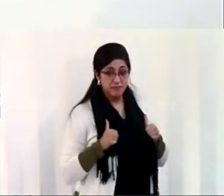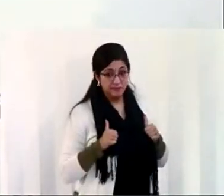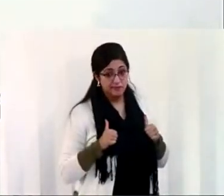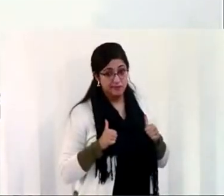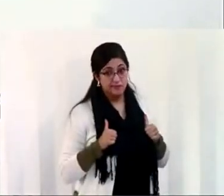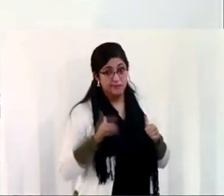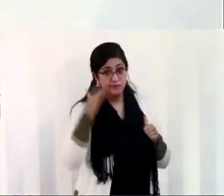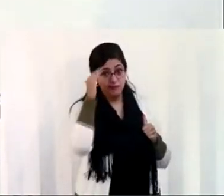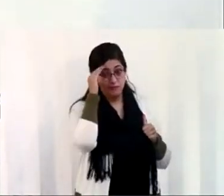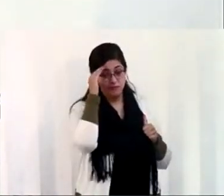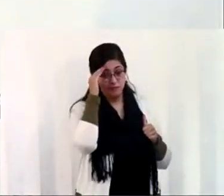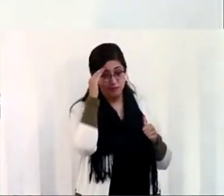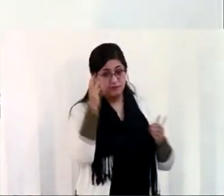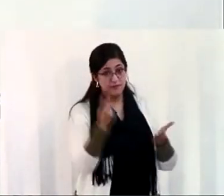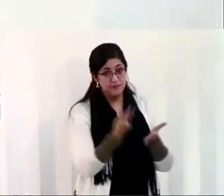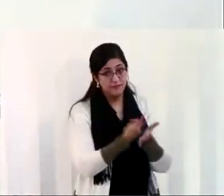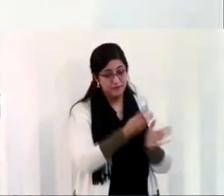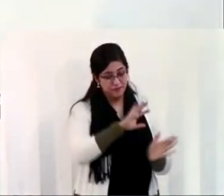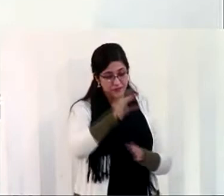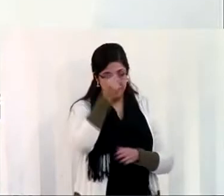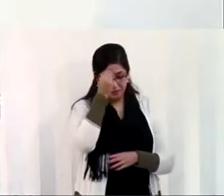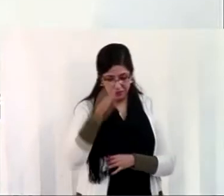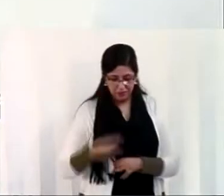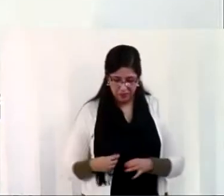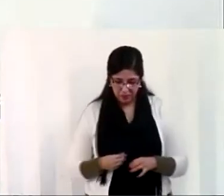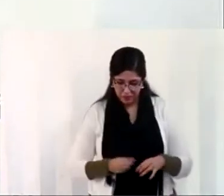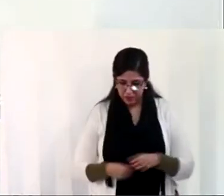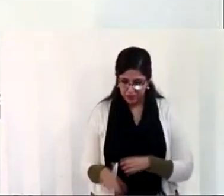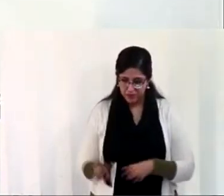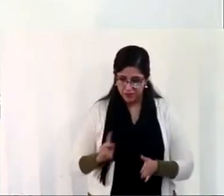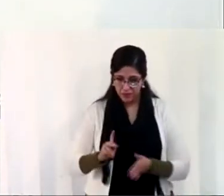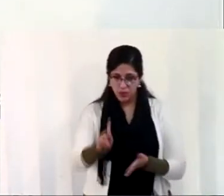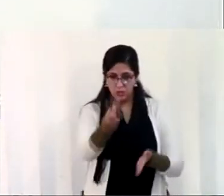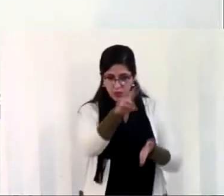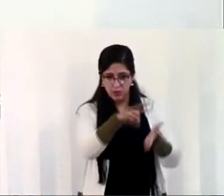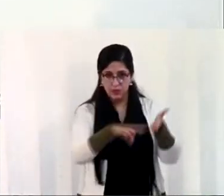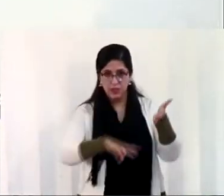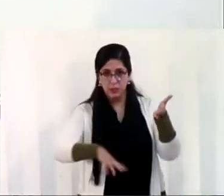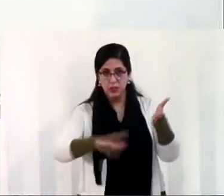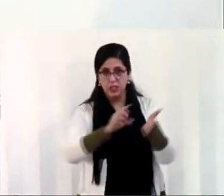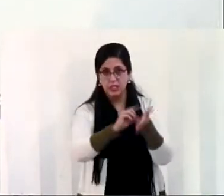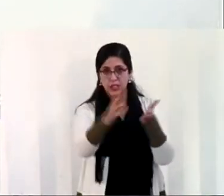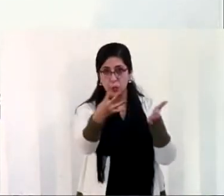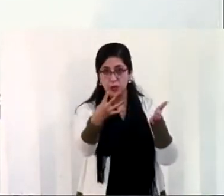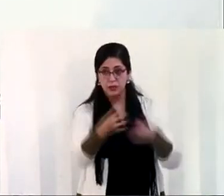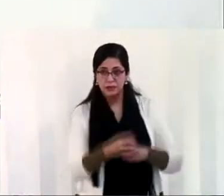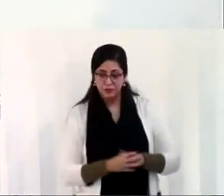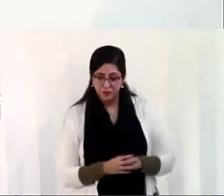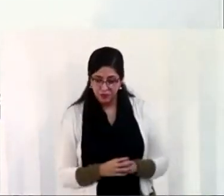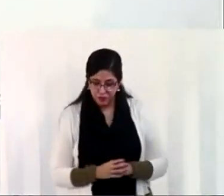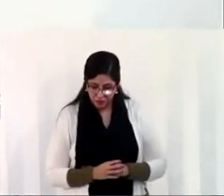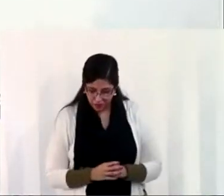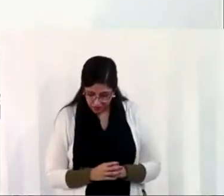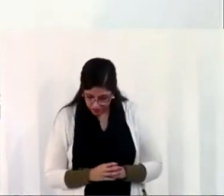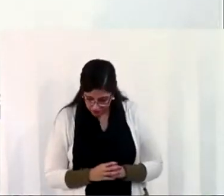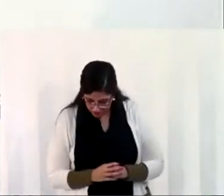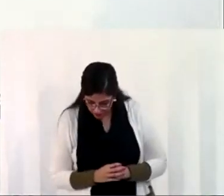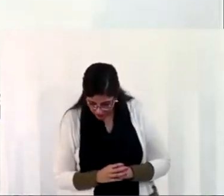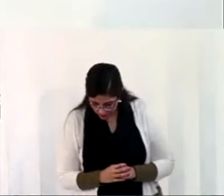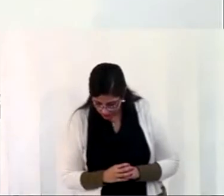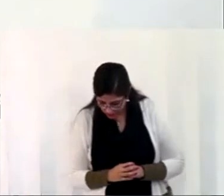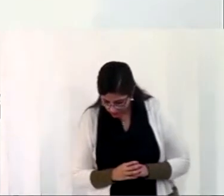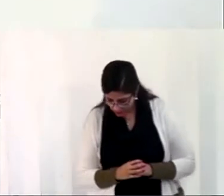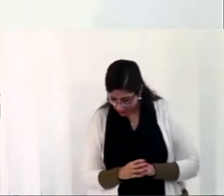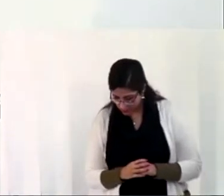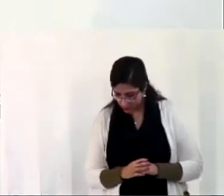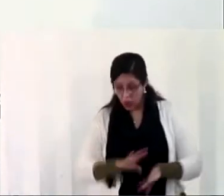vamos entender isso logo mais. Aí vem o versículo 4, do 4 para frente. Ouvi a palavra do Senhor, ó casa de Jacó, e todas as famílias